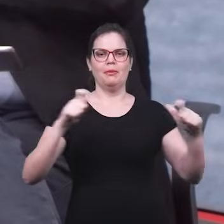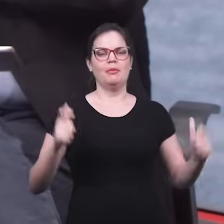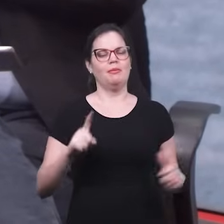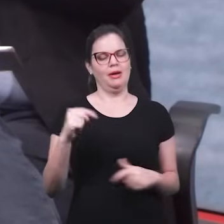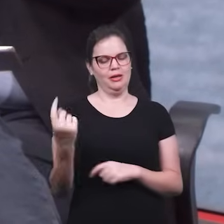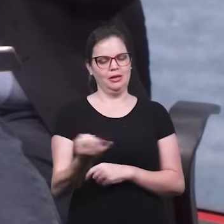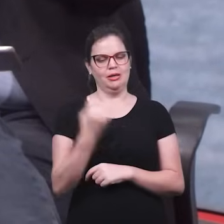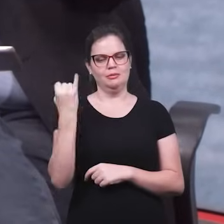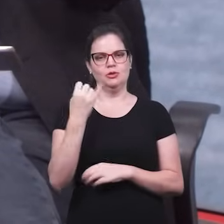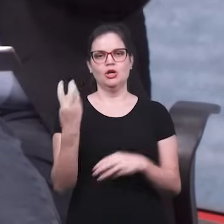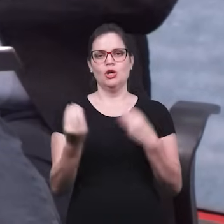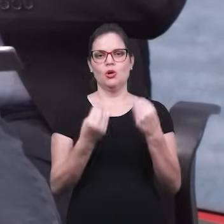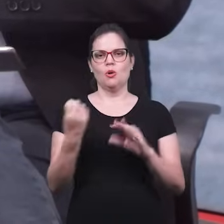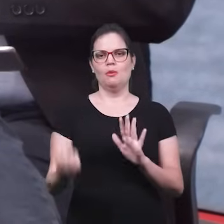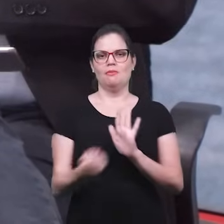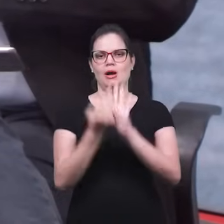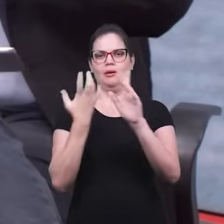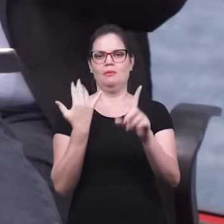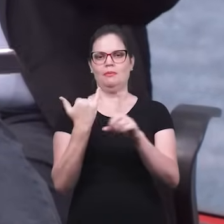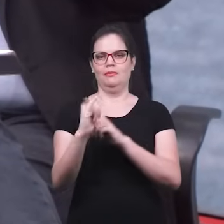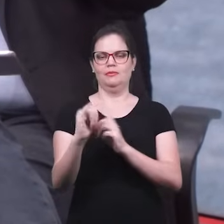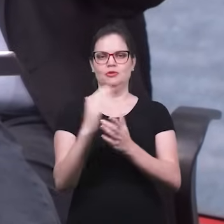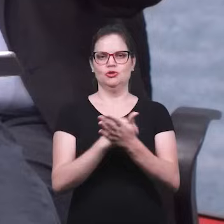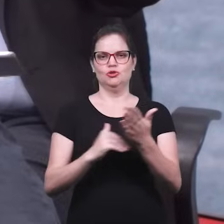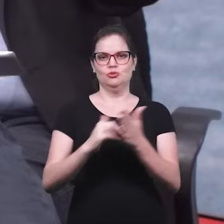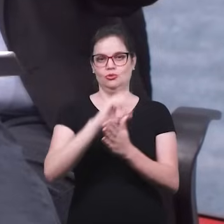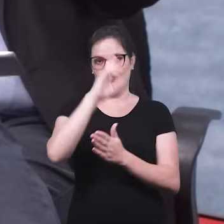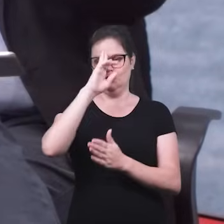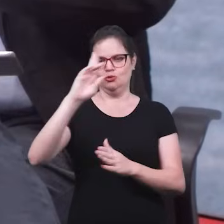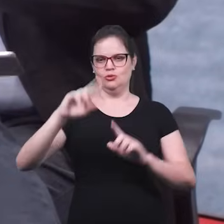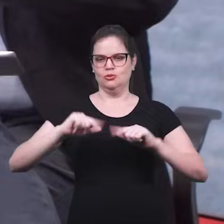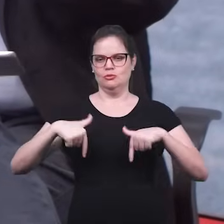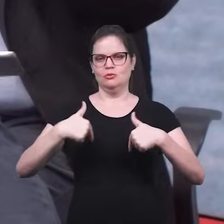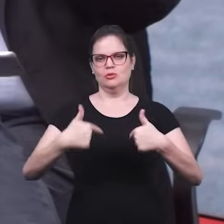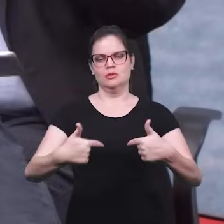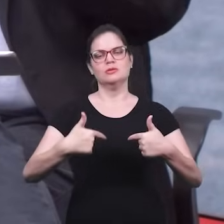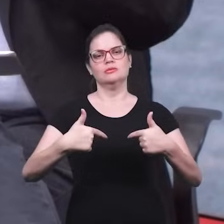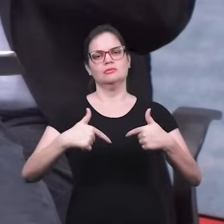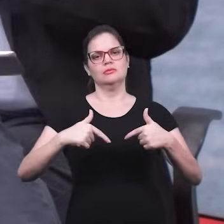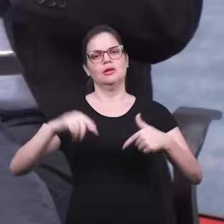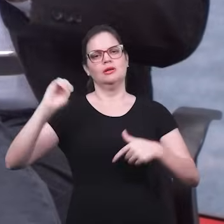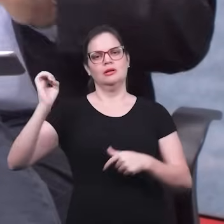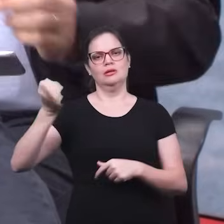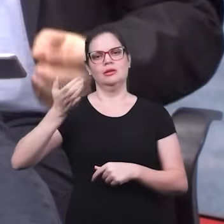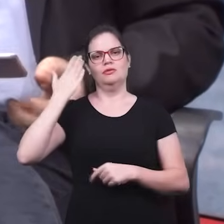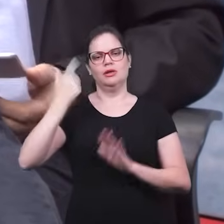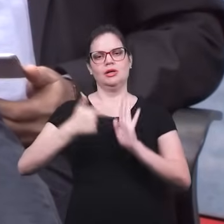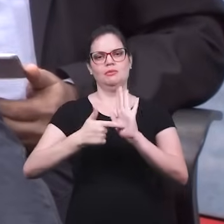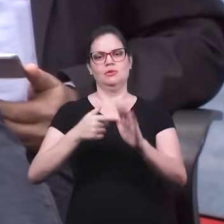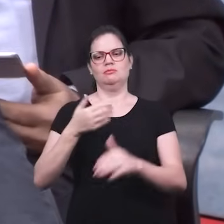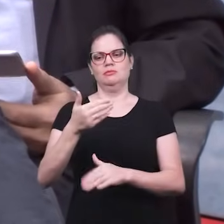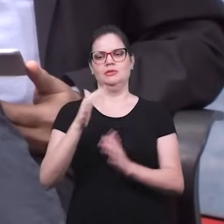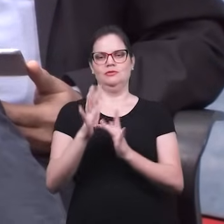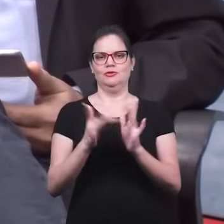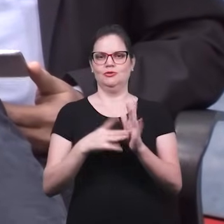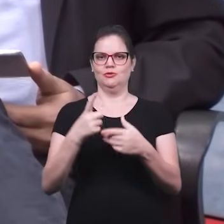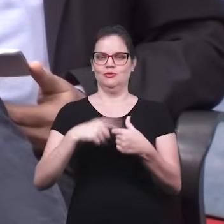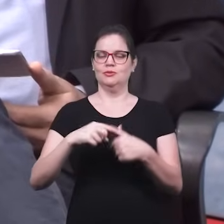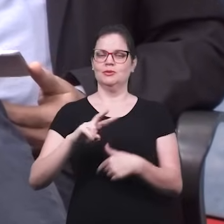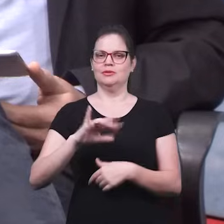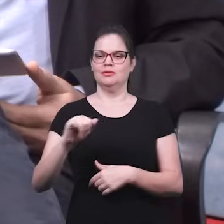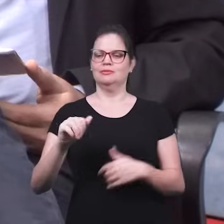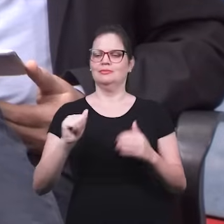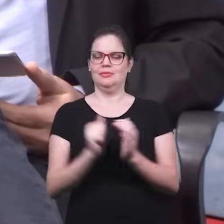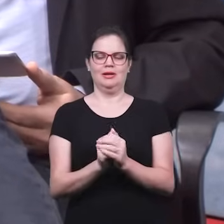isso é um marco profético daquilo que o Senhor tem nos mostrado e que aponta para a volta de Jesus.